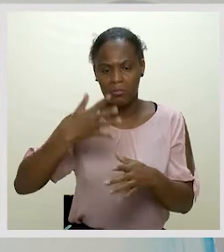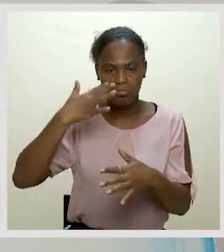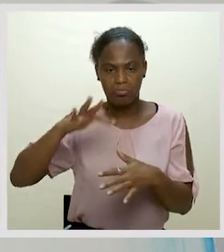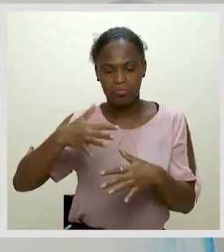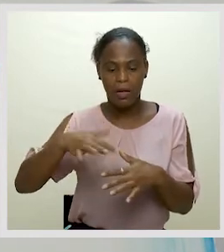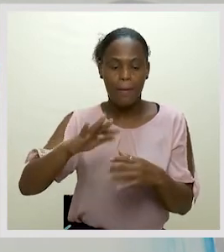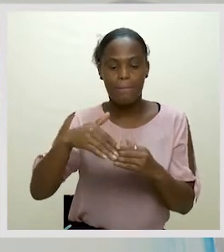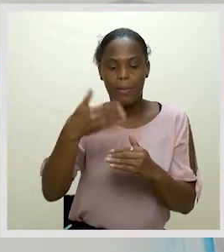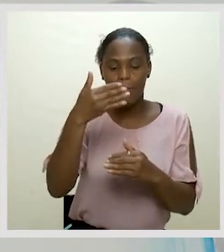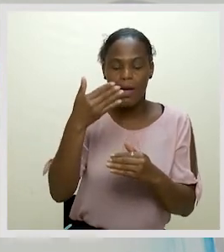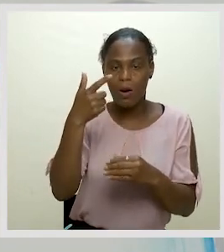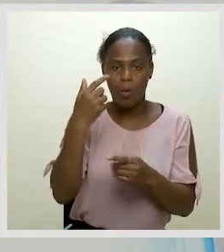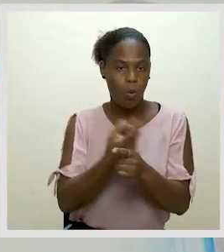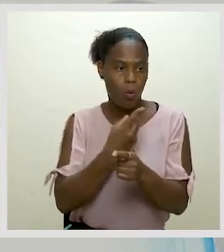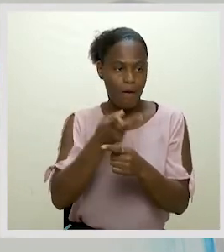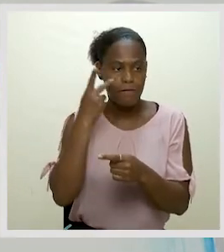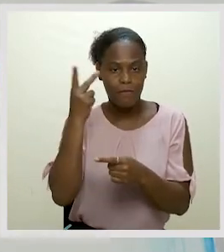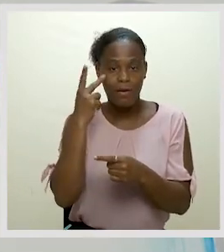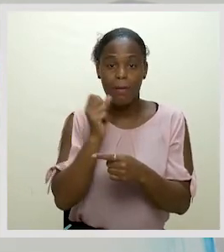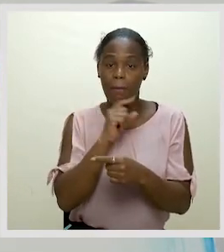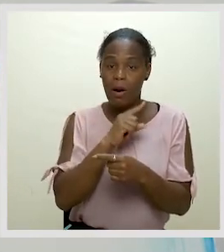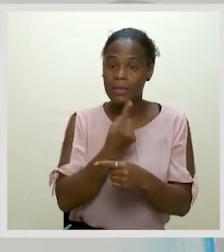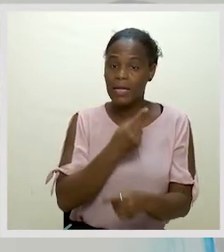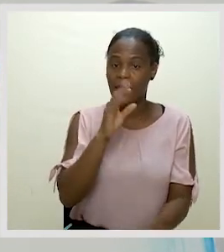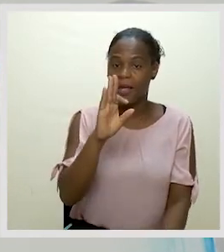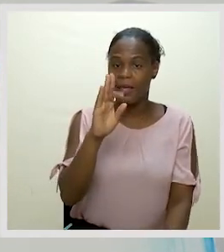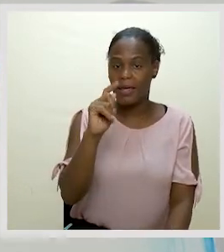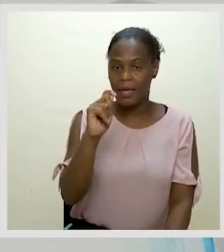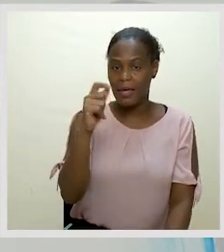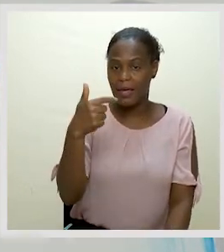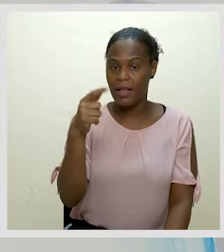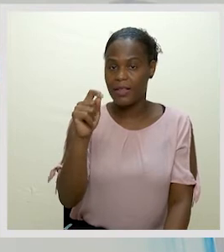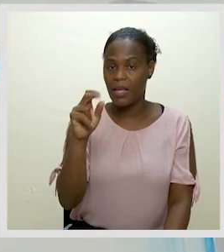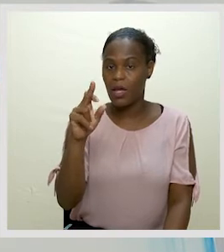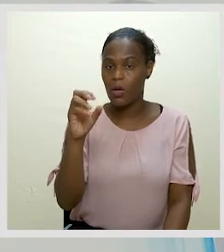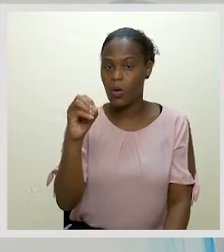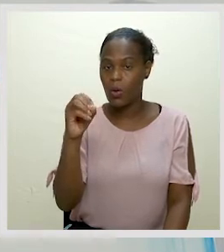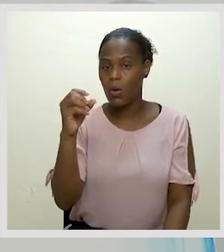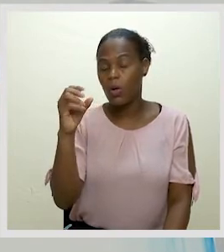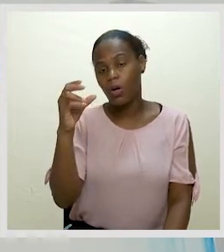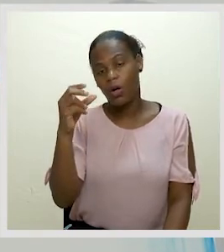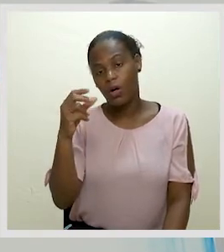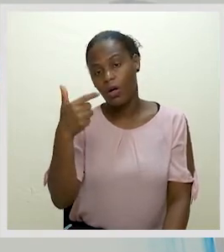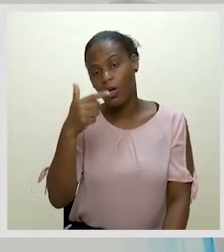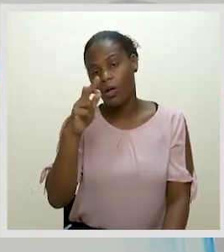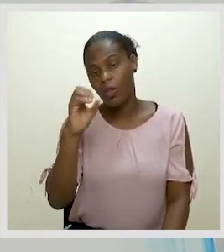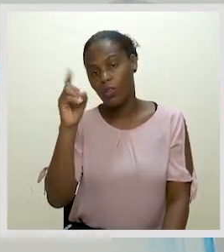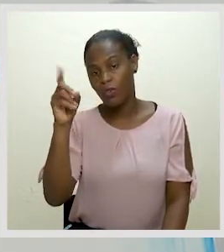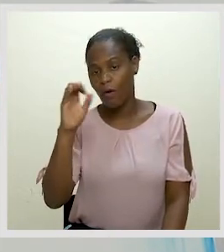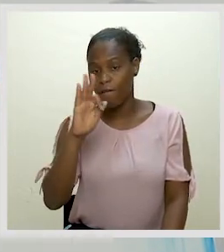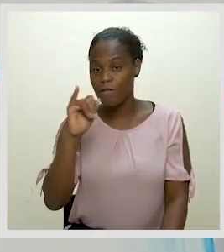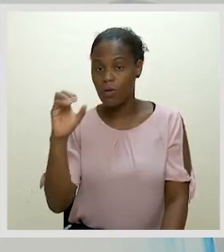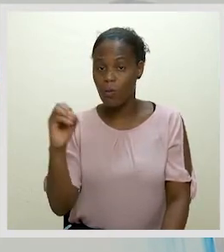que talvez os primeiros seres vivos poderiam ser heterotróficos. Sendo heterotróficos, porque na